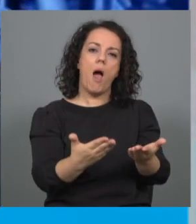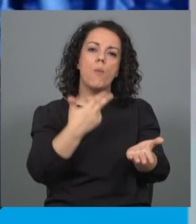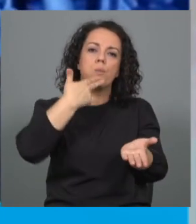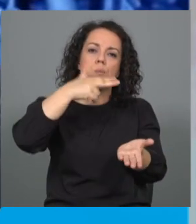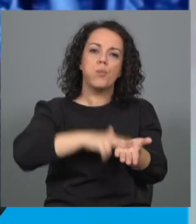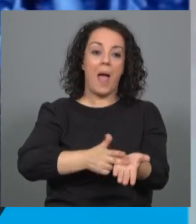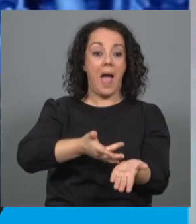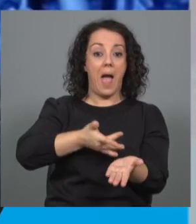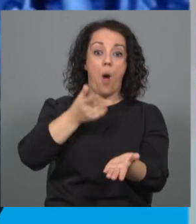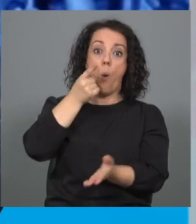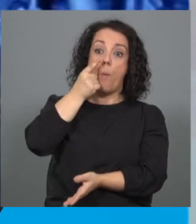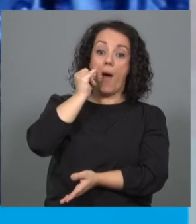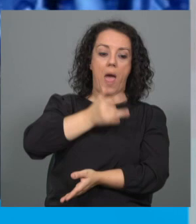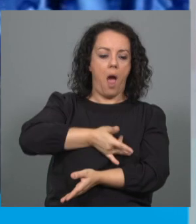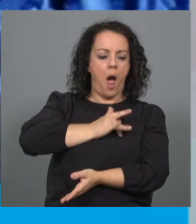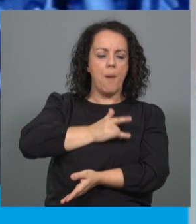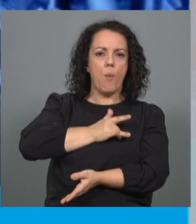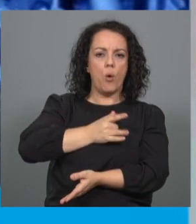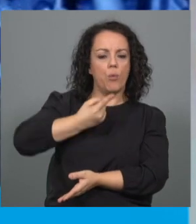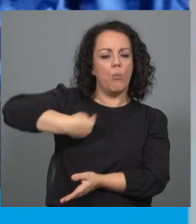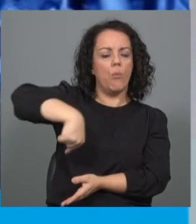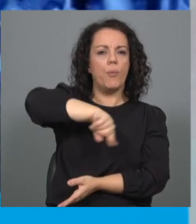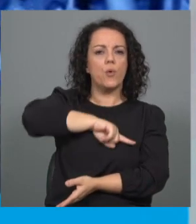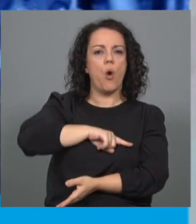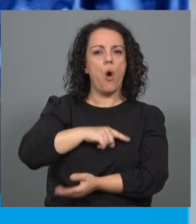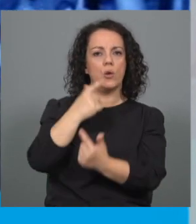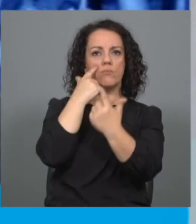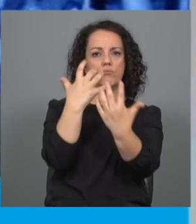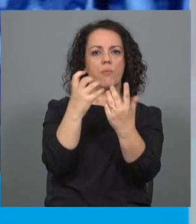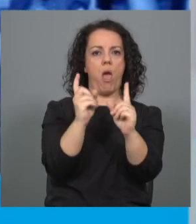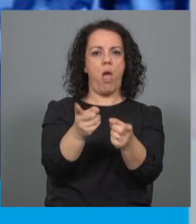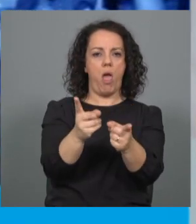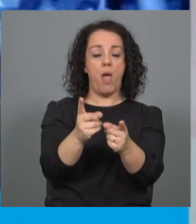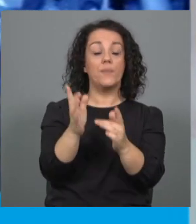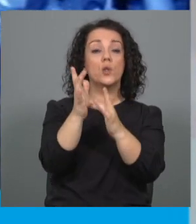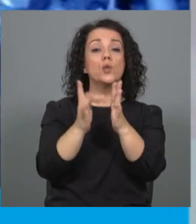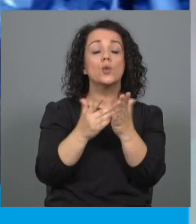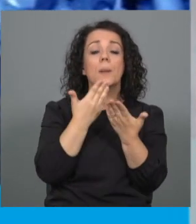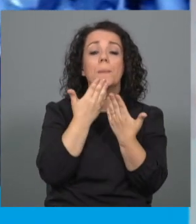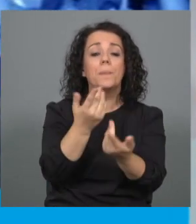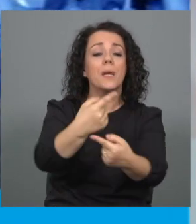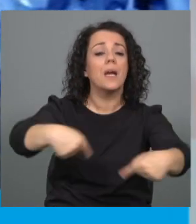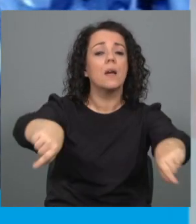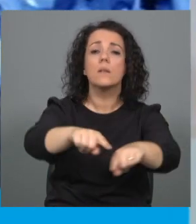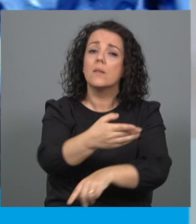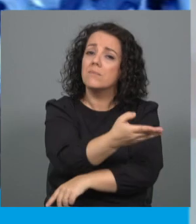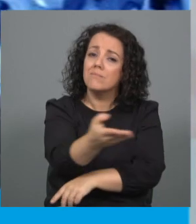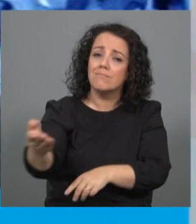manifestação do amor do Pai por nós. E o que Jesus veio, no fundo, pedir é que os discípulos sigam